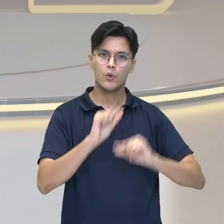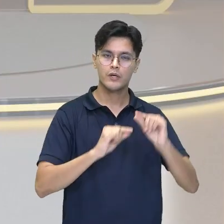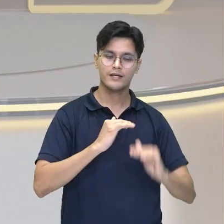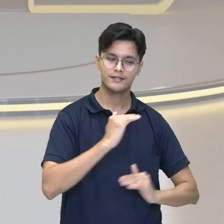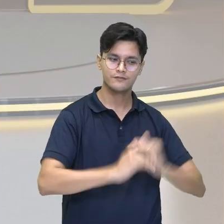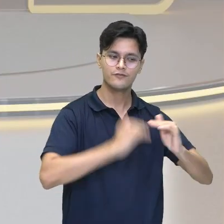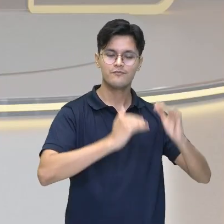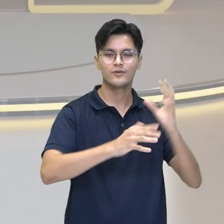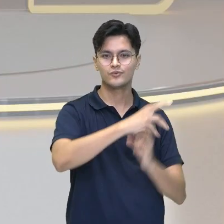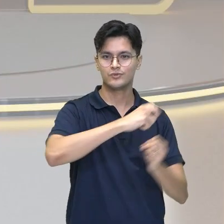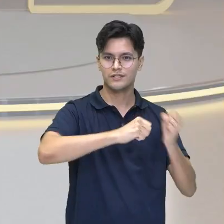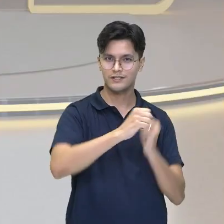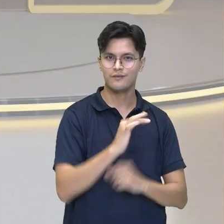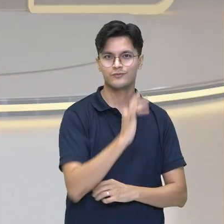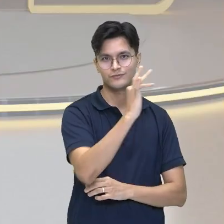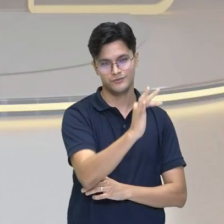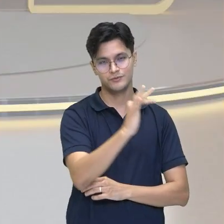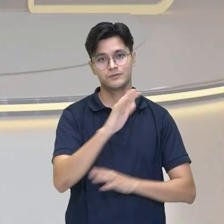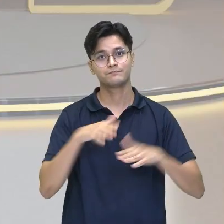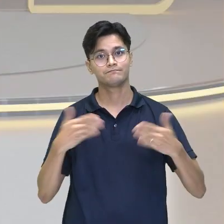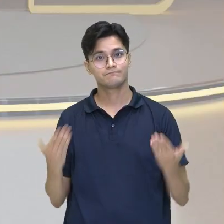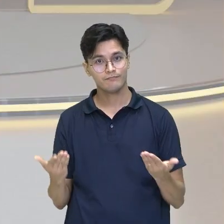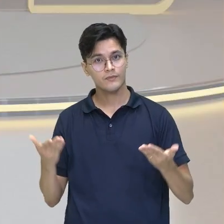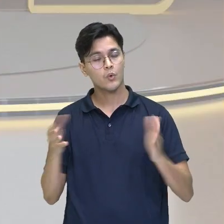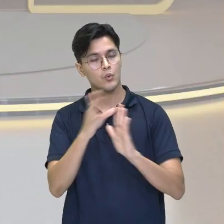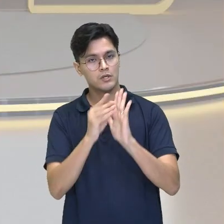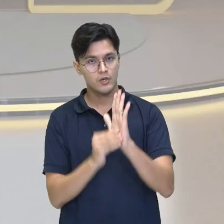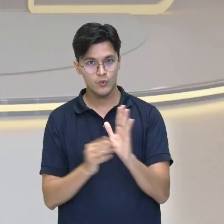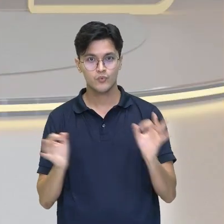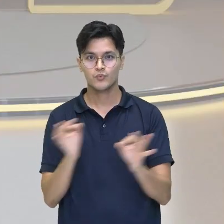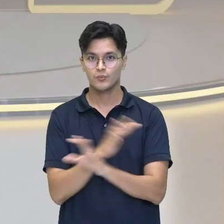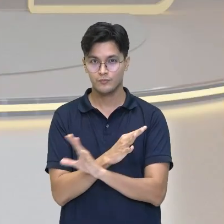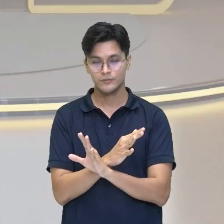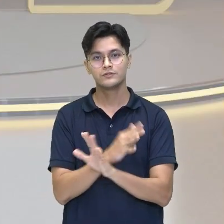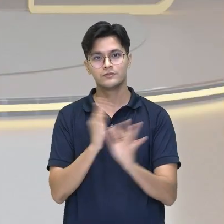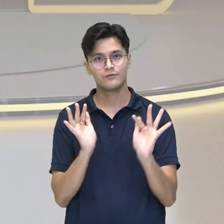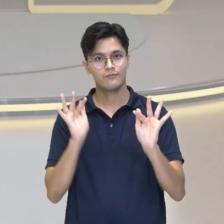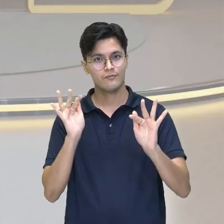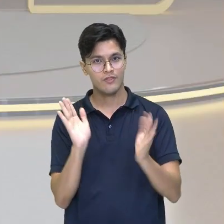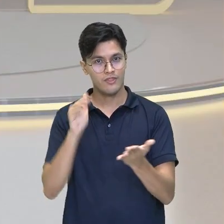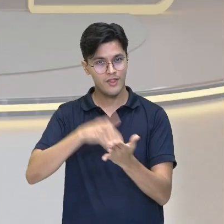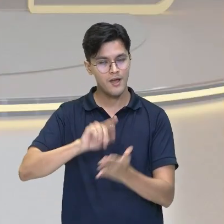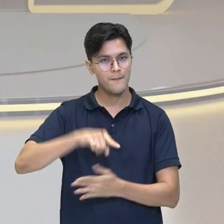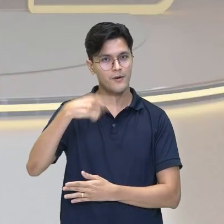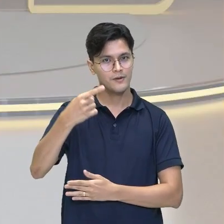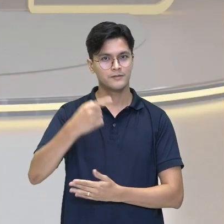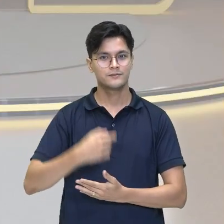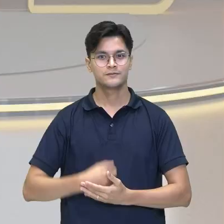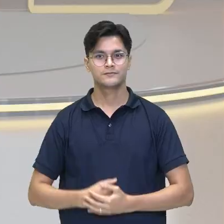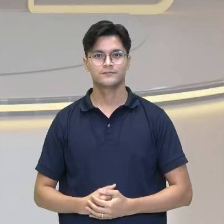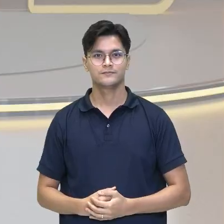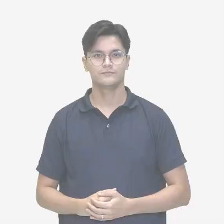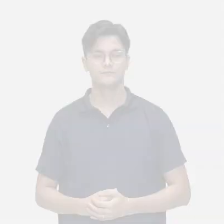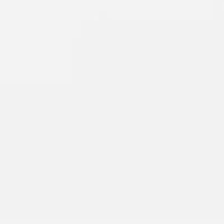queridos alunos, era isso que nós tínhamos para trazer para vocês na aula de hoje. Ficamos por aqui e aguardaremos vocês em um próximo momento.